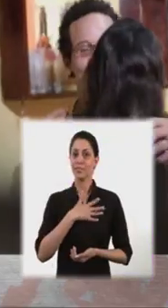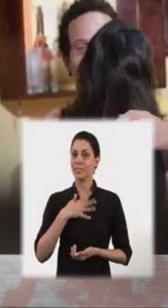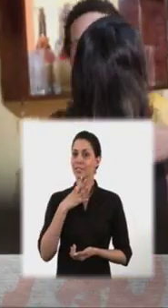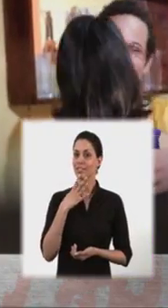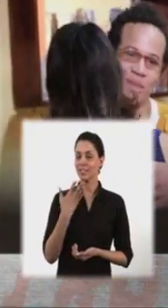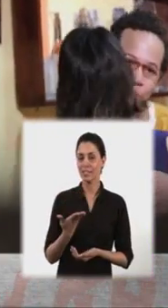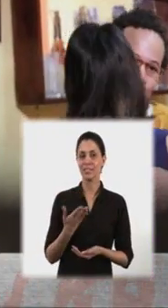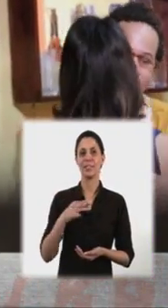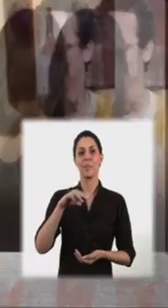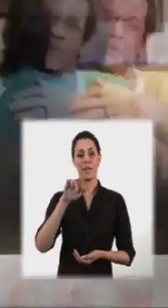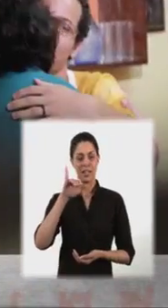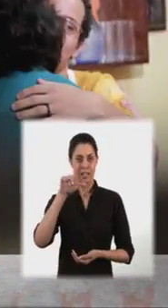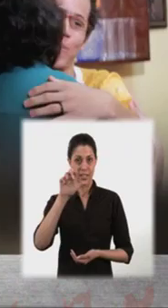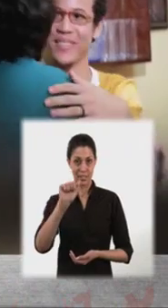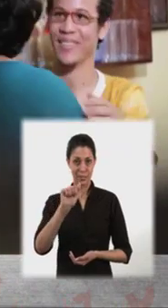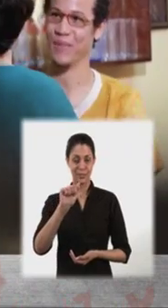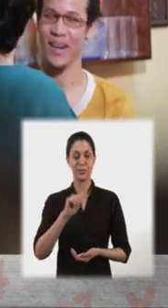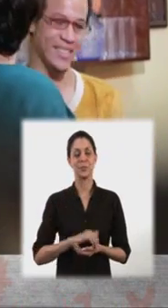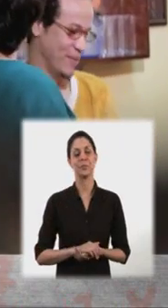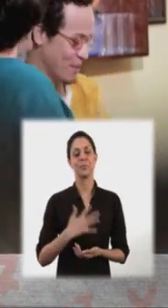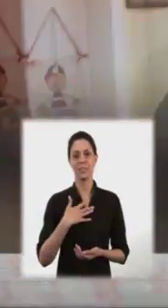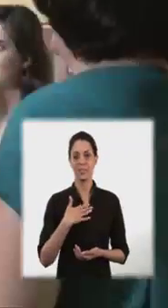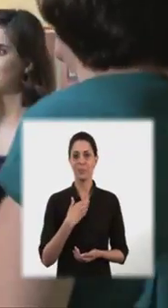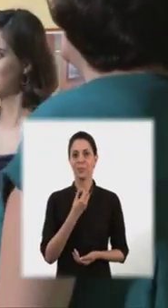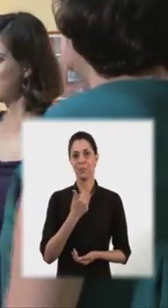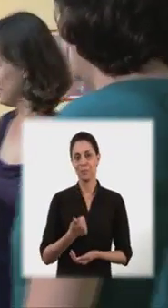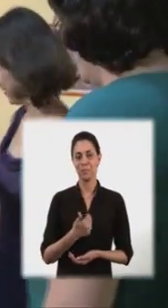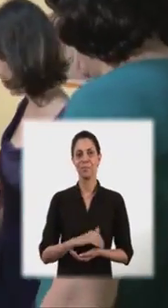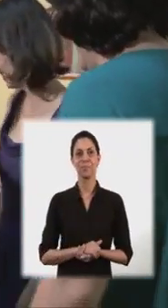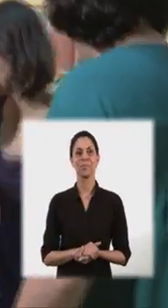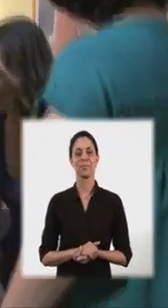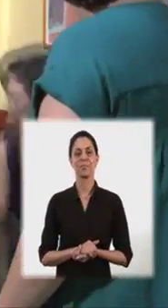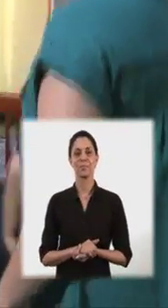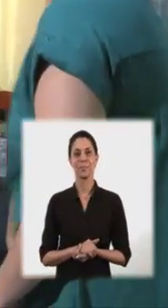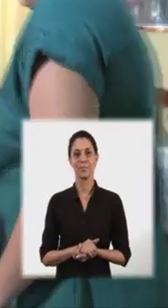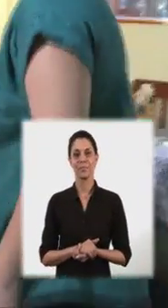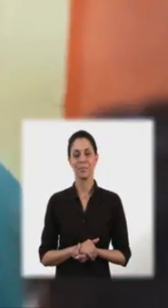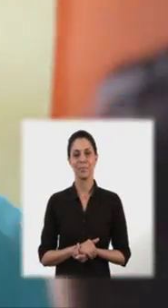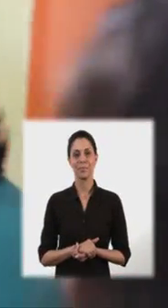Prazer, Marília. Rubiana. Prazer. Vamos sentar? Vamos?